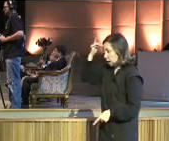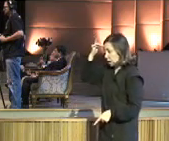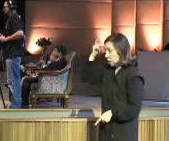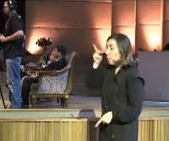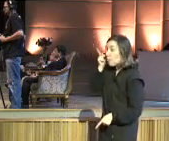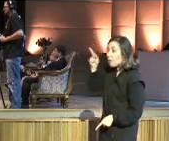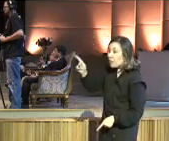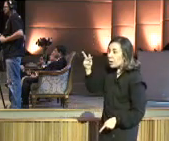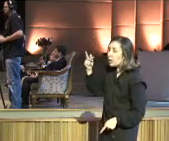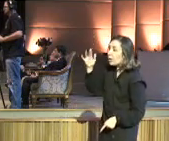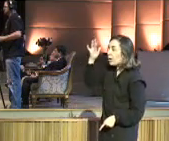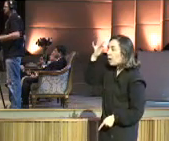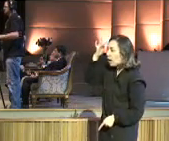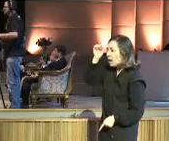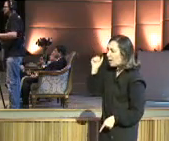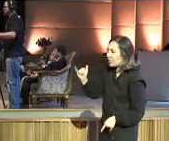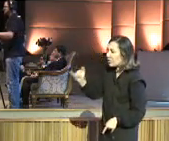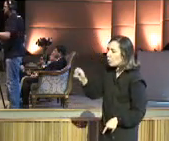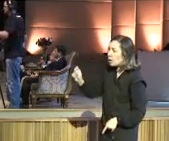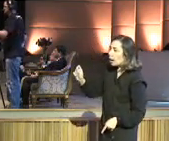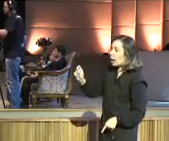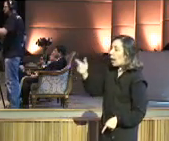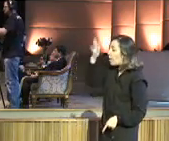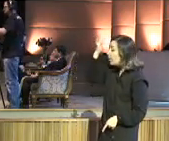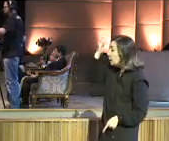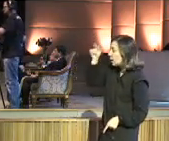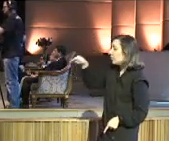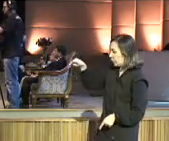por tanto, um valor irrisório,